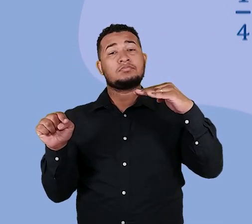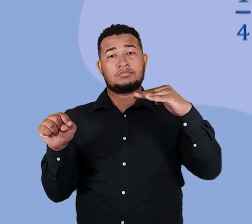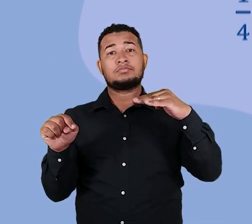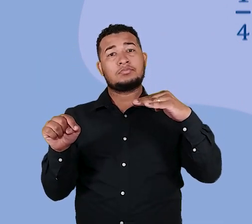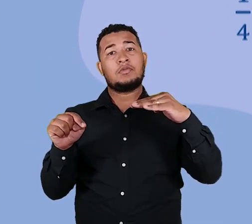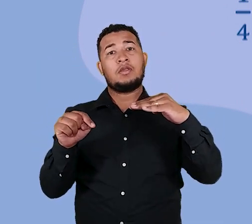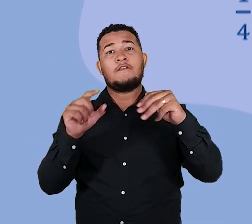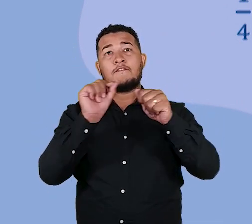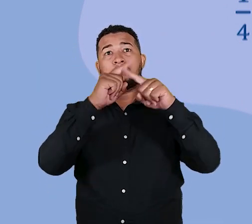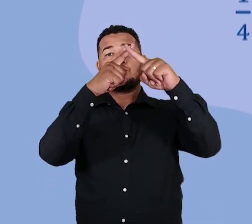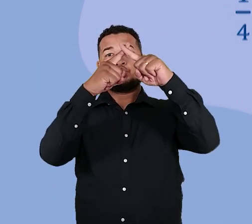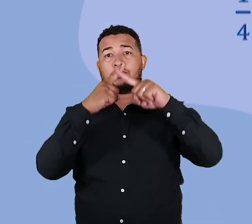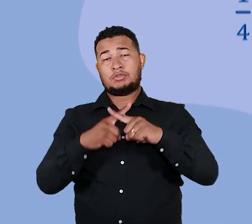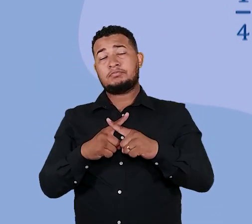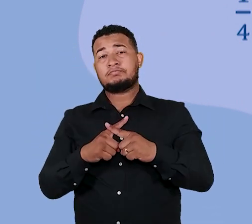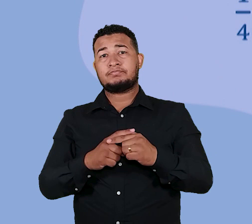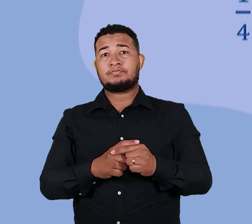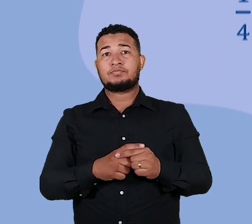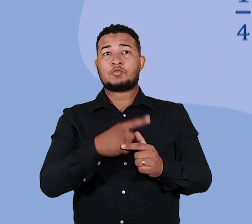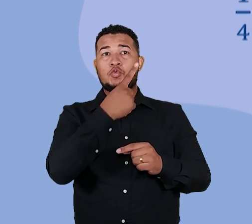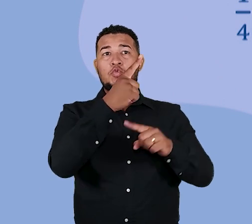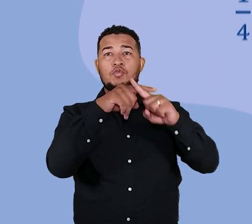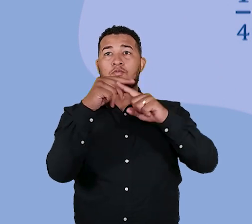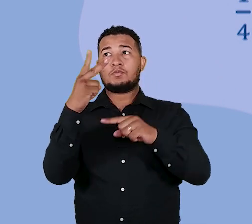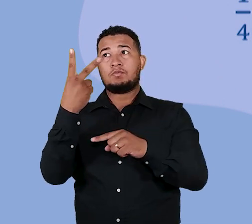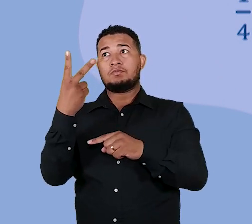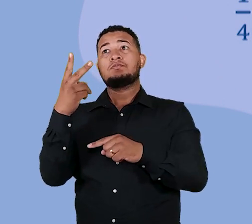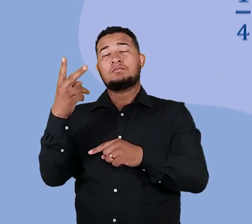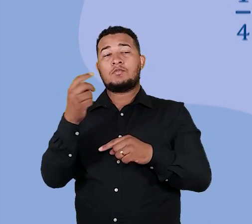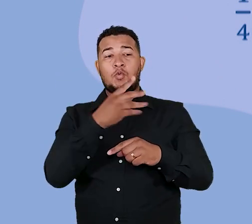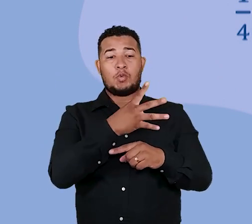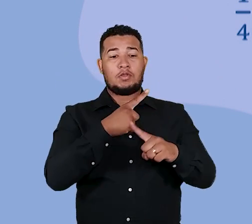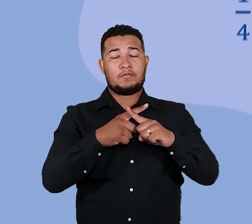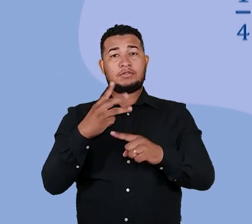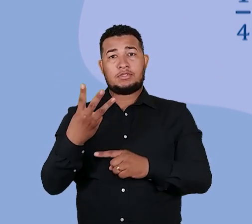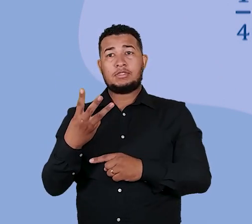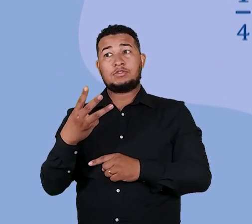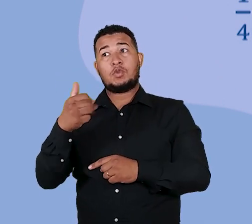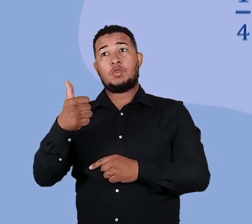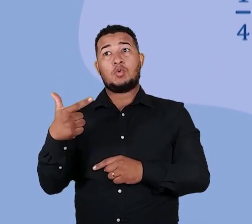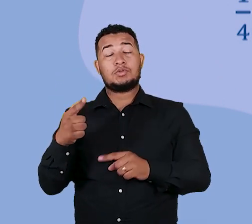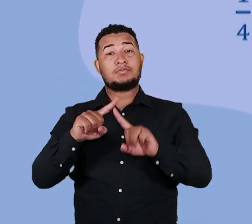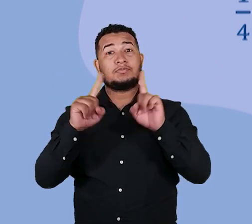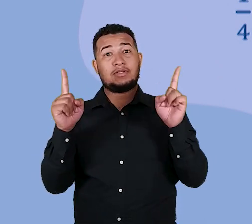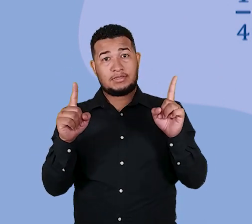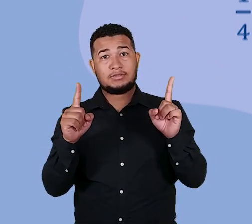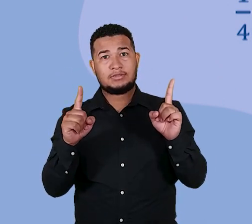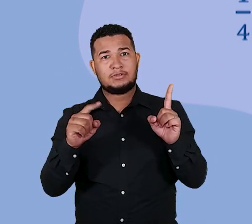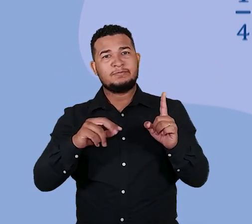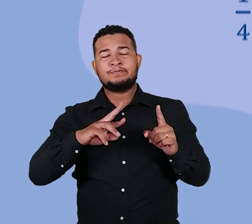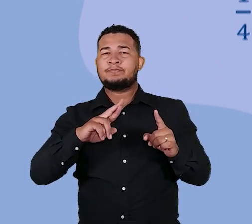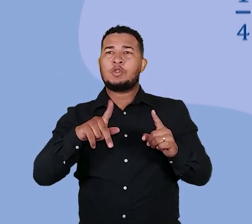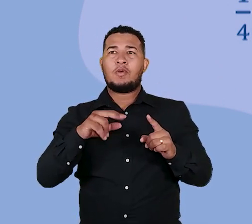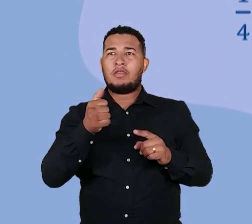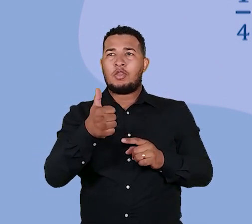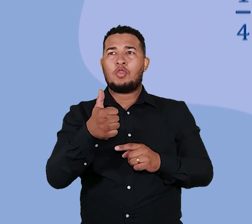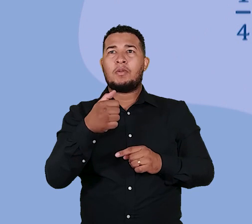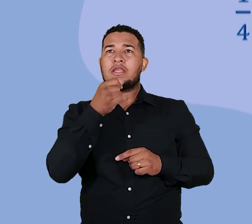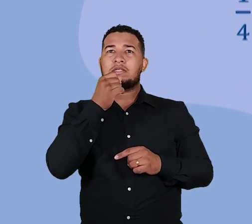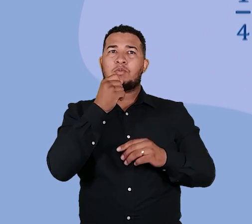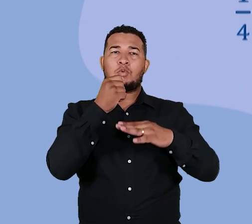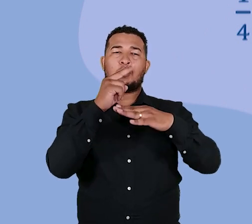cima, o de baixo com o de baixo. 1 vezes 2, 2. 4 vezes 3, 12. Mas você não vai deixar